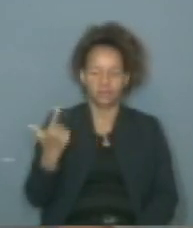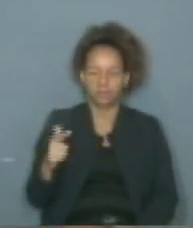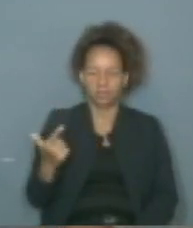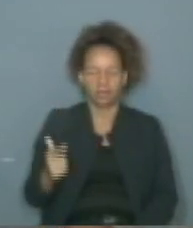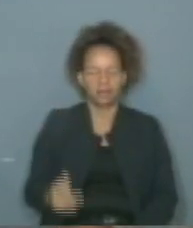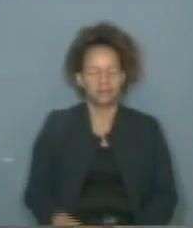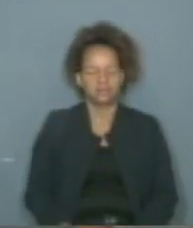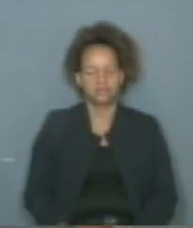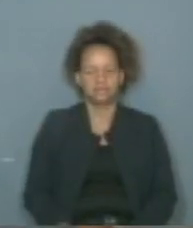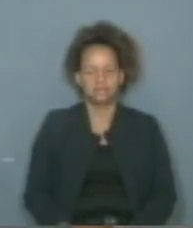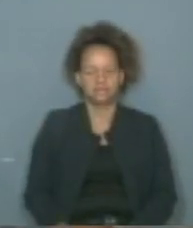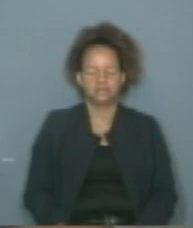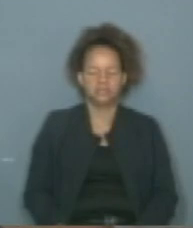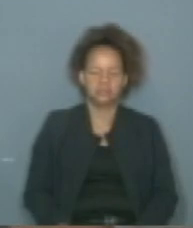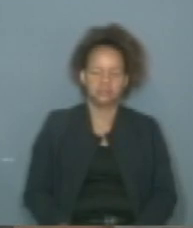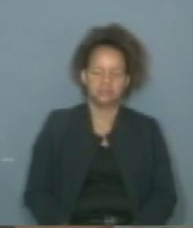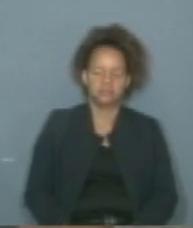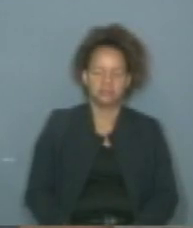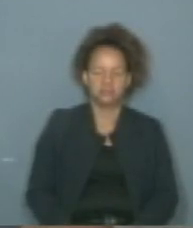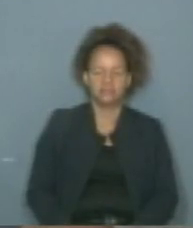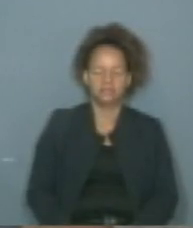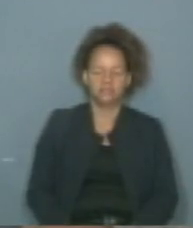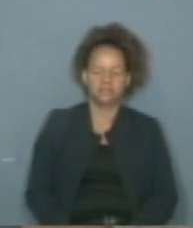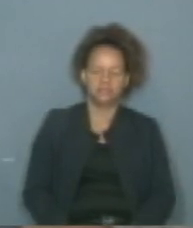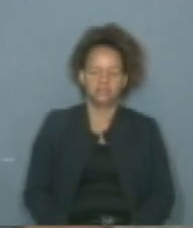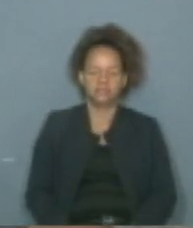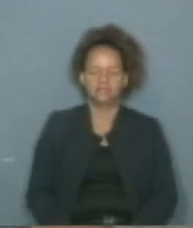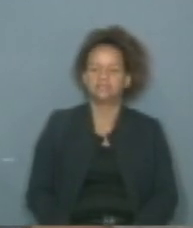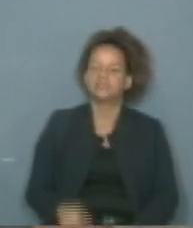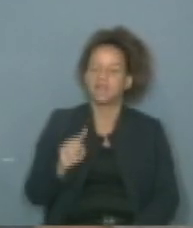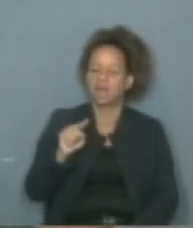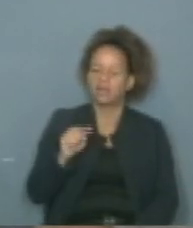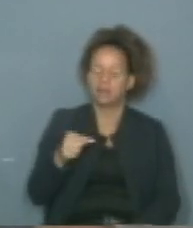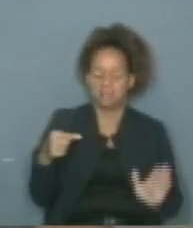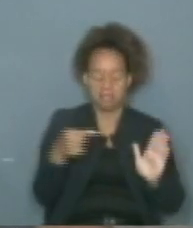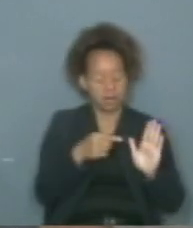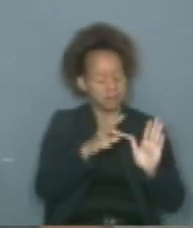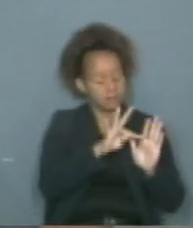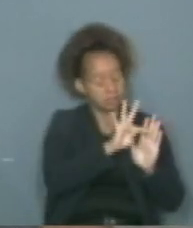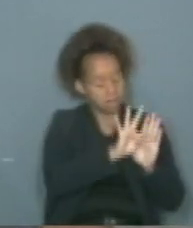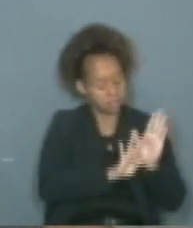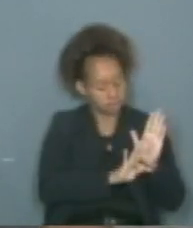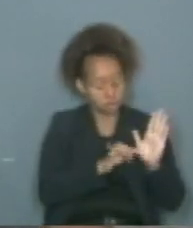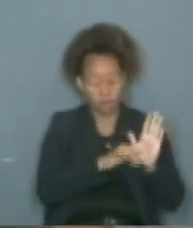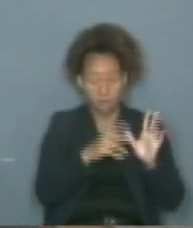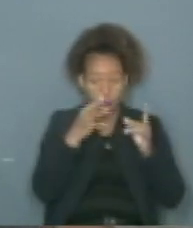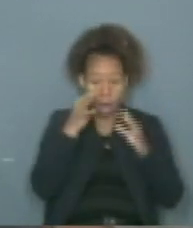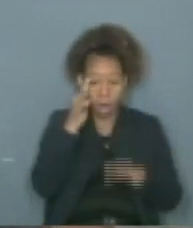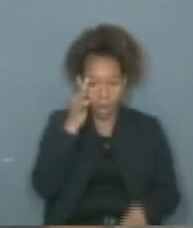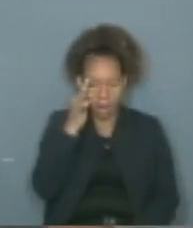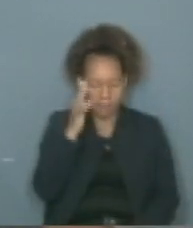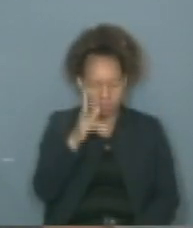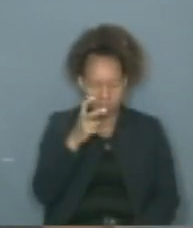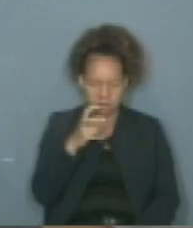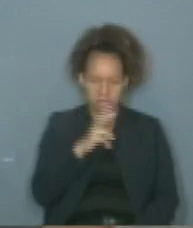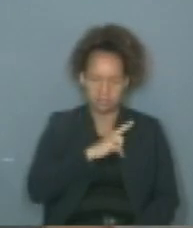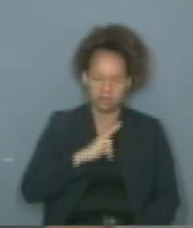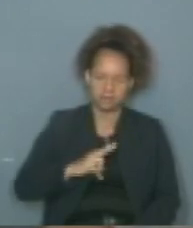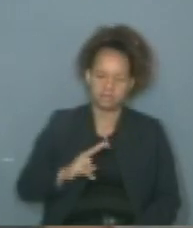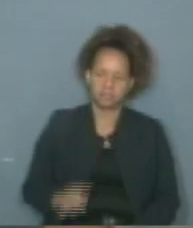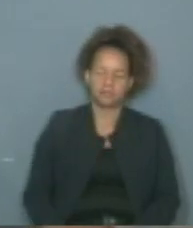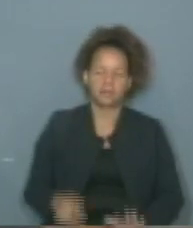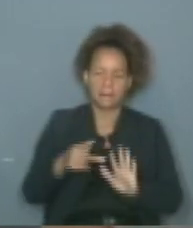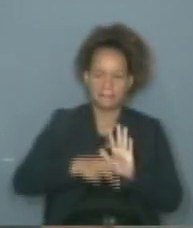insuficiente. E aí eu trago o próprio texto. Prestem atenção, vereadores.